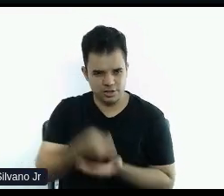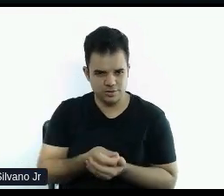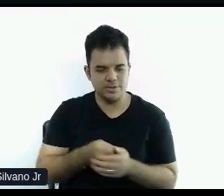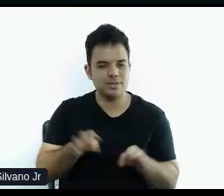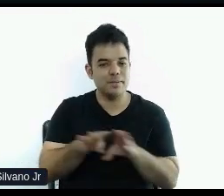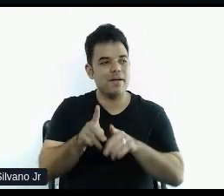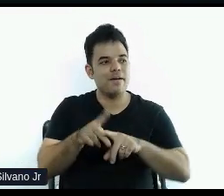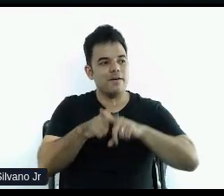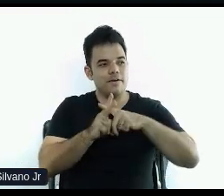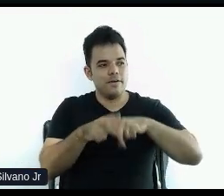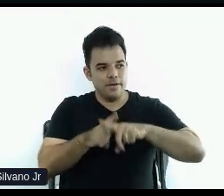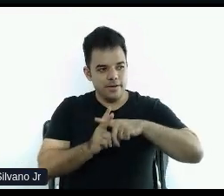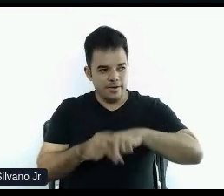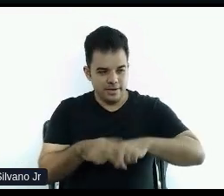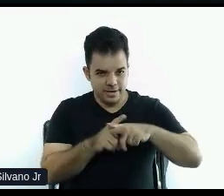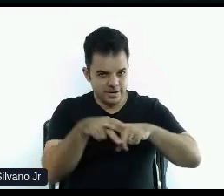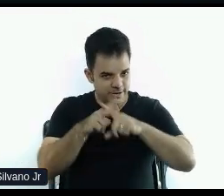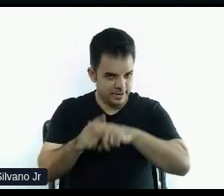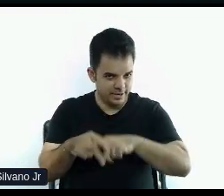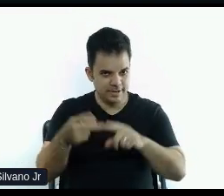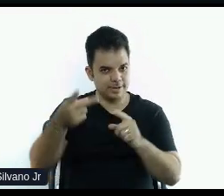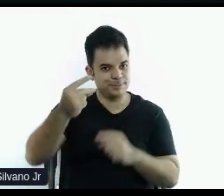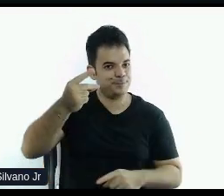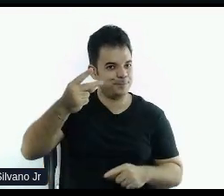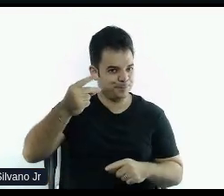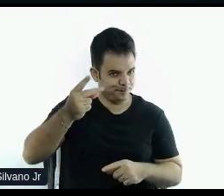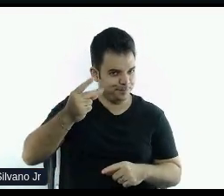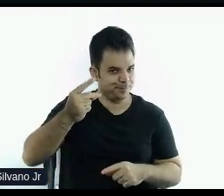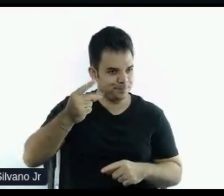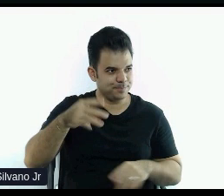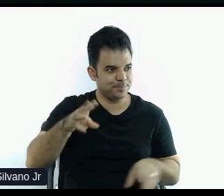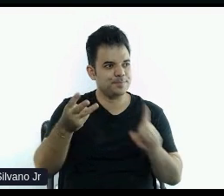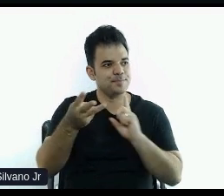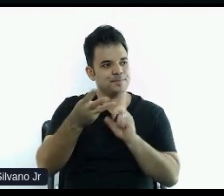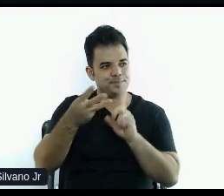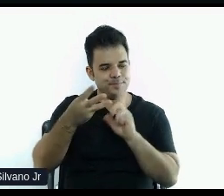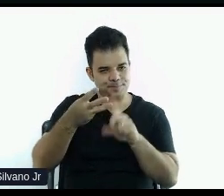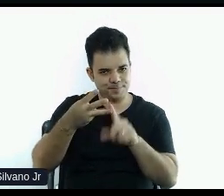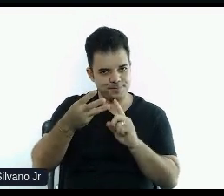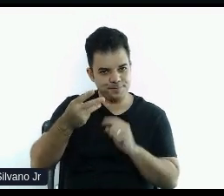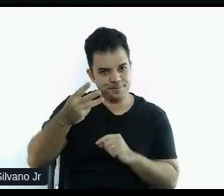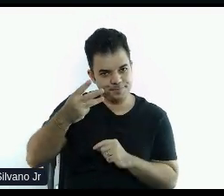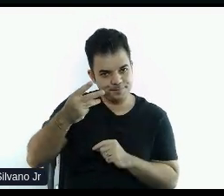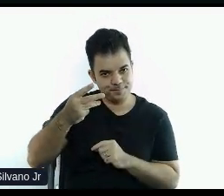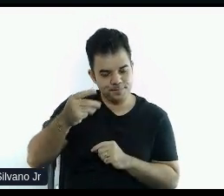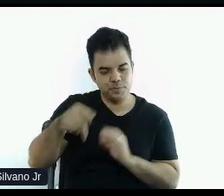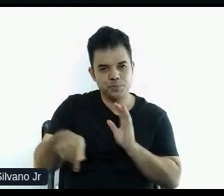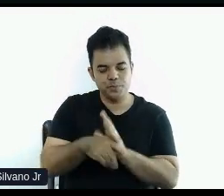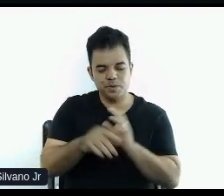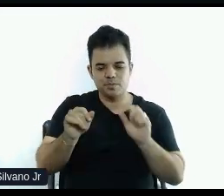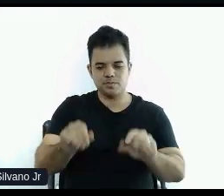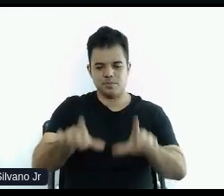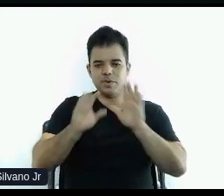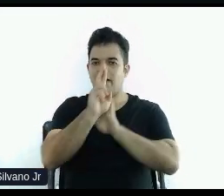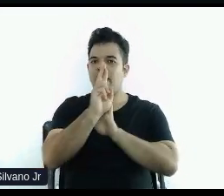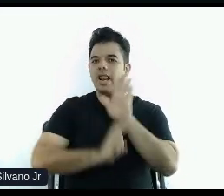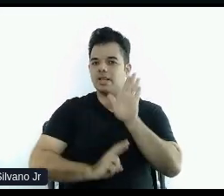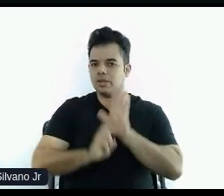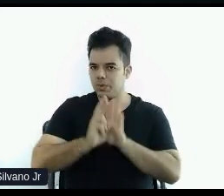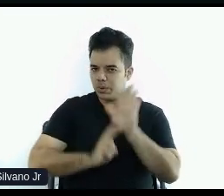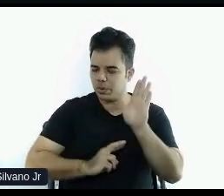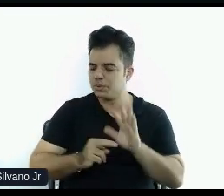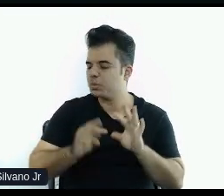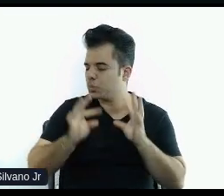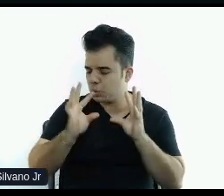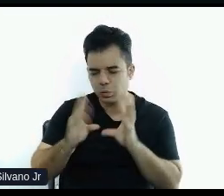nas jornadas específicas, coleta os dados e a gente gera relatórios dessas validações. Então, a